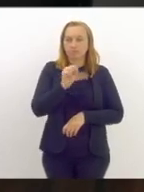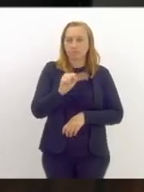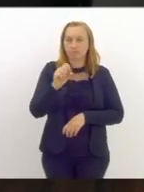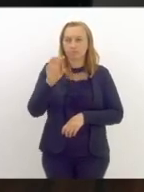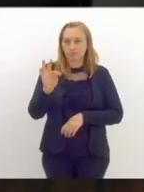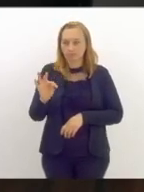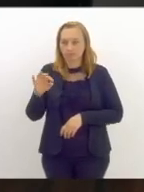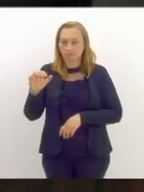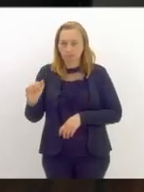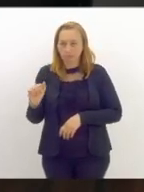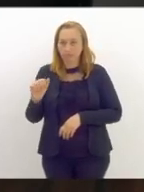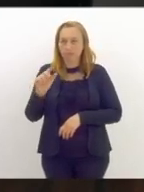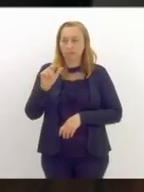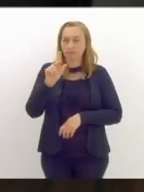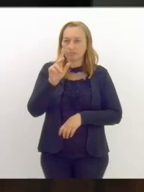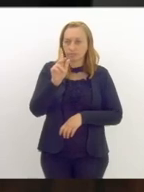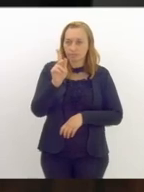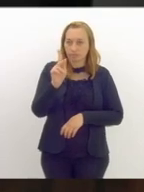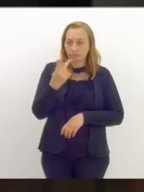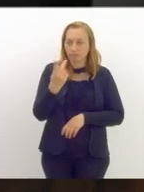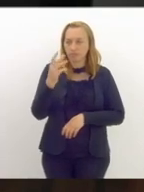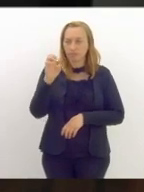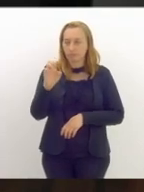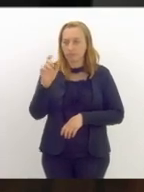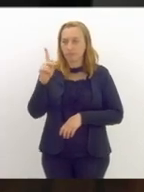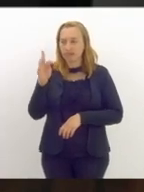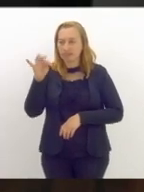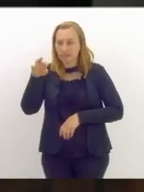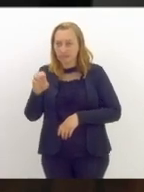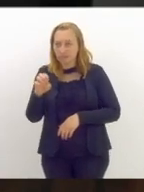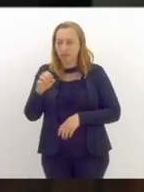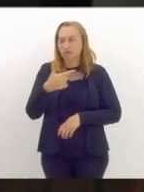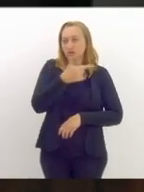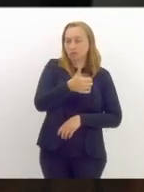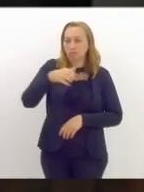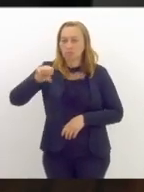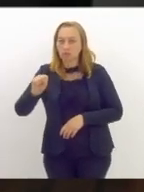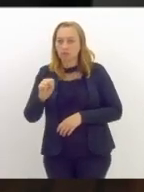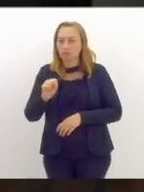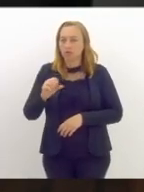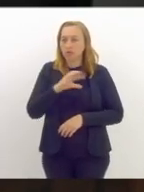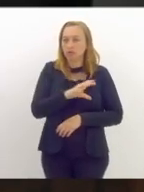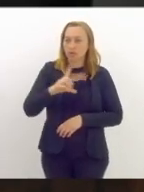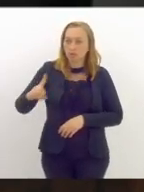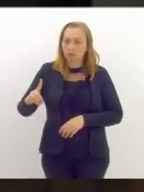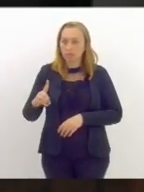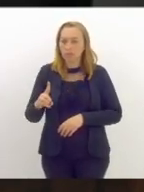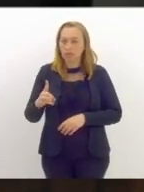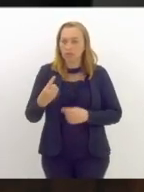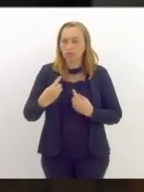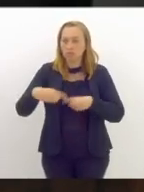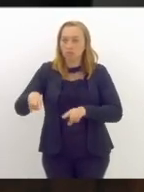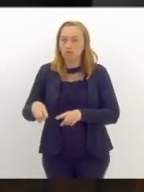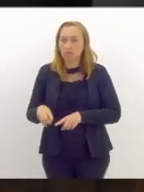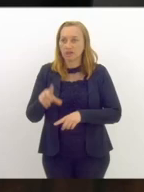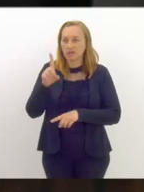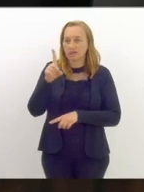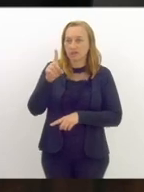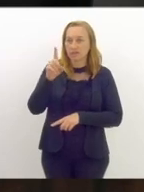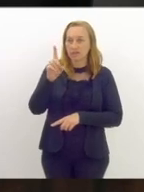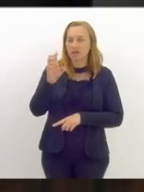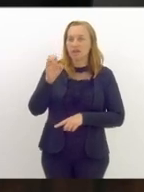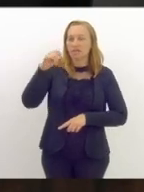e hepatites virais. Em 2008, atuou como coordenador no enfrentamento da pandemia da dengue. 2 anos